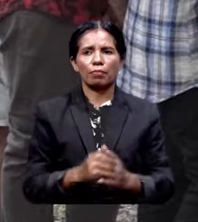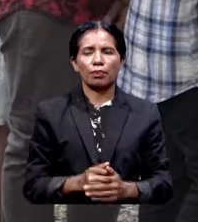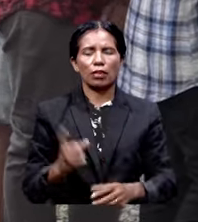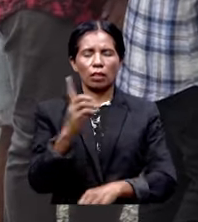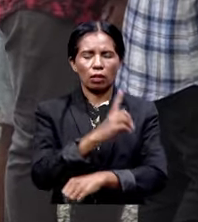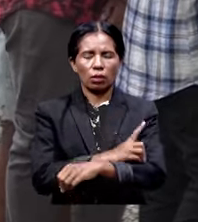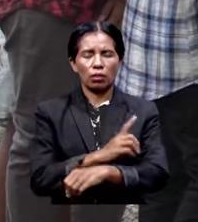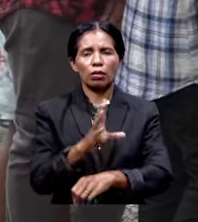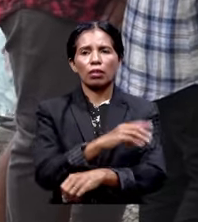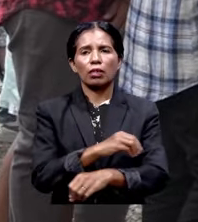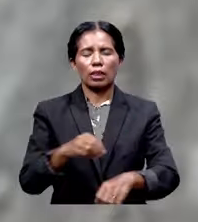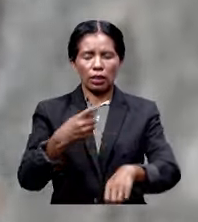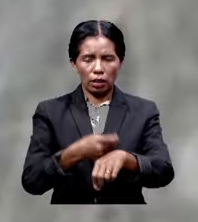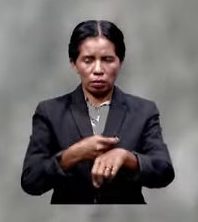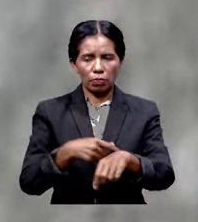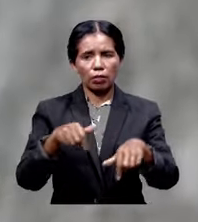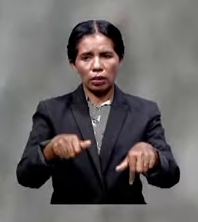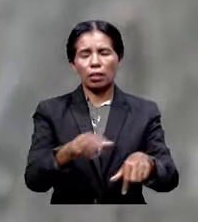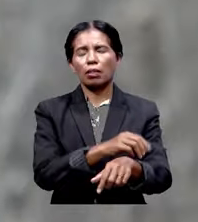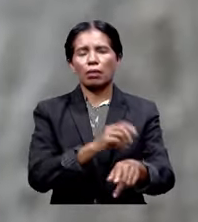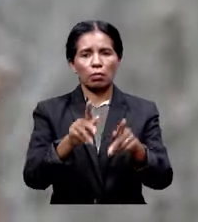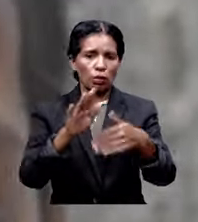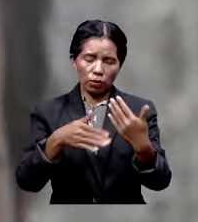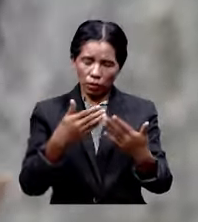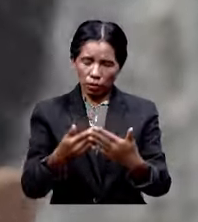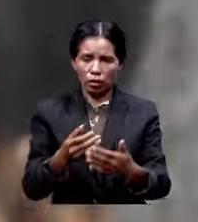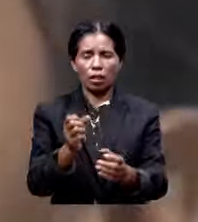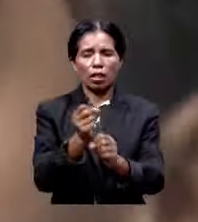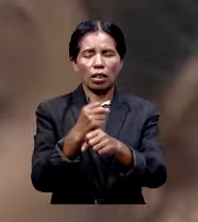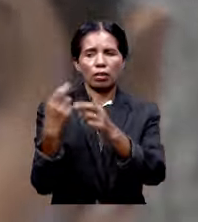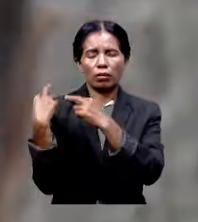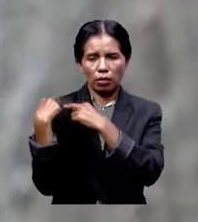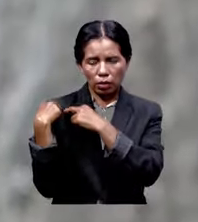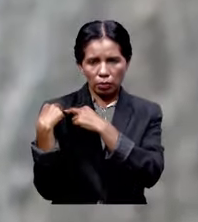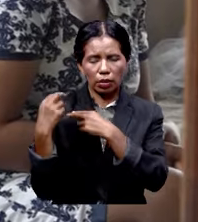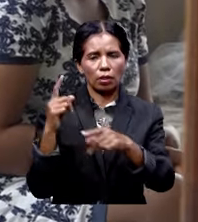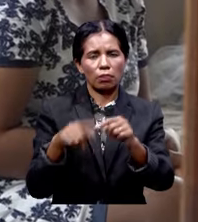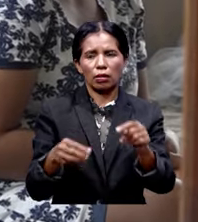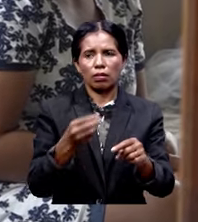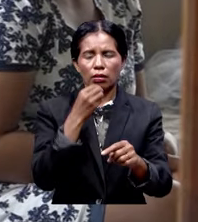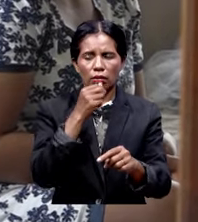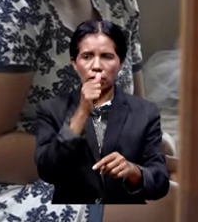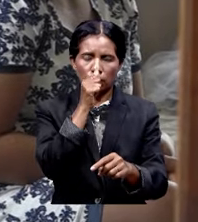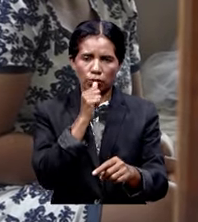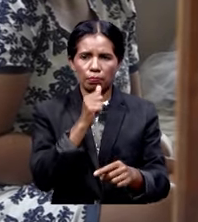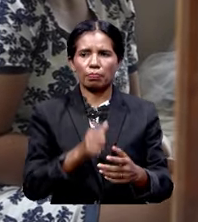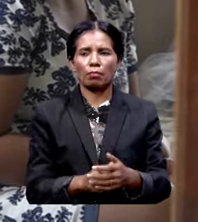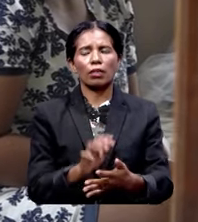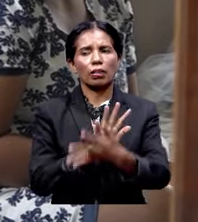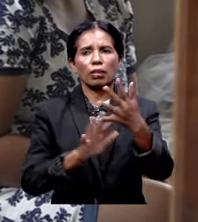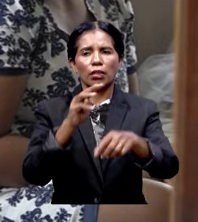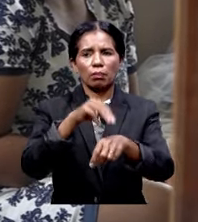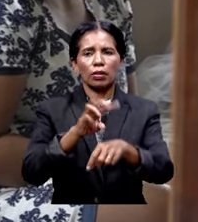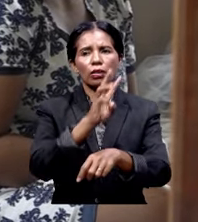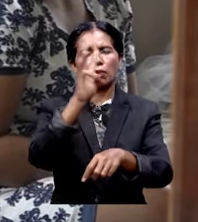Quaresma se nesse momento ida para Srani Cristã Unida, halau de ver lhe russi Jesus no abstinência. Celebração missa